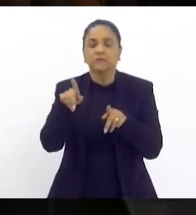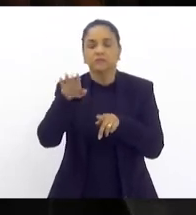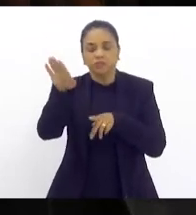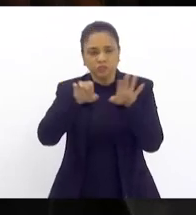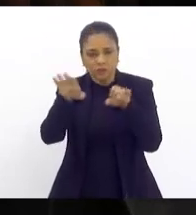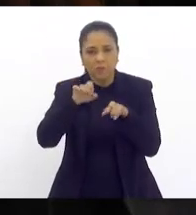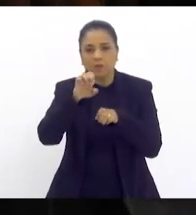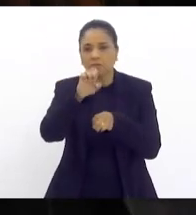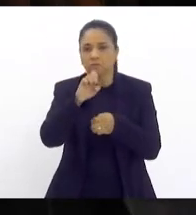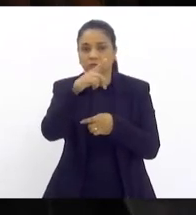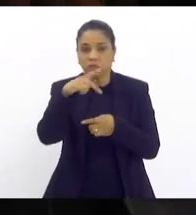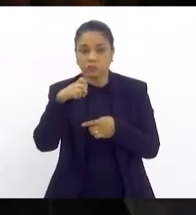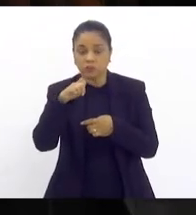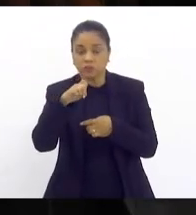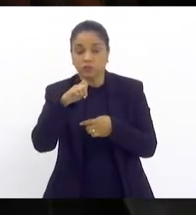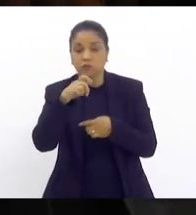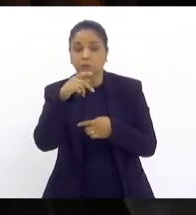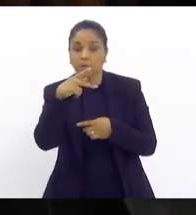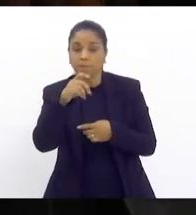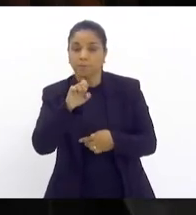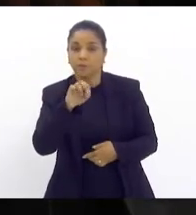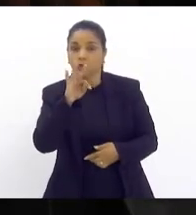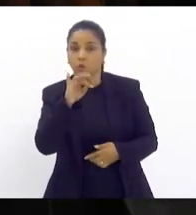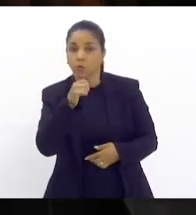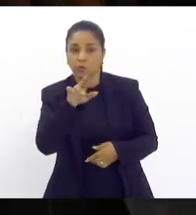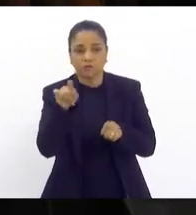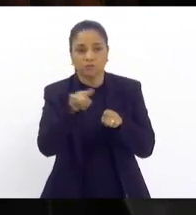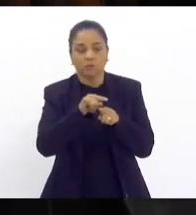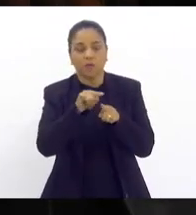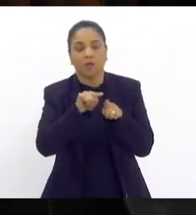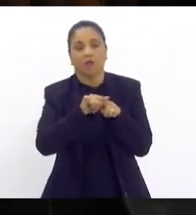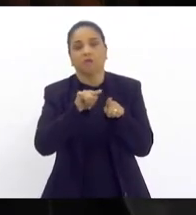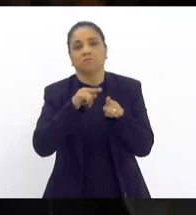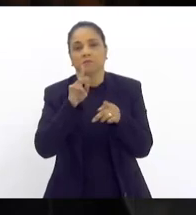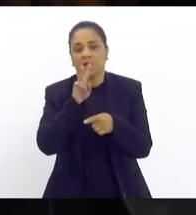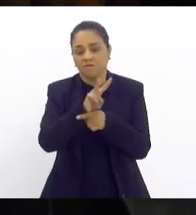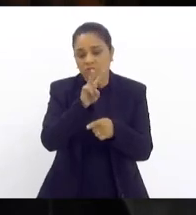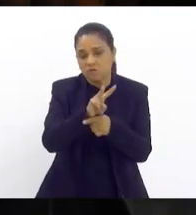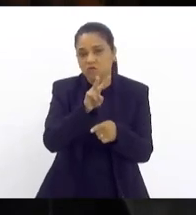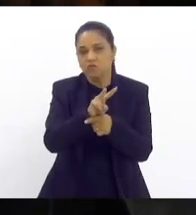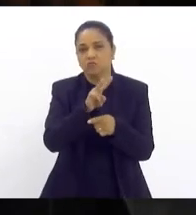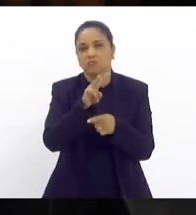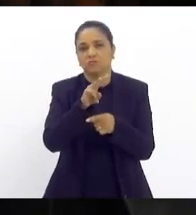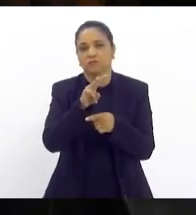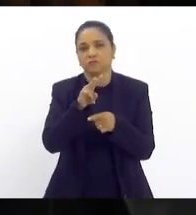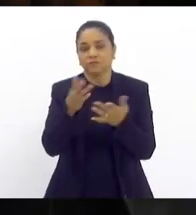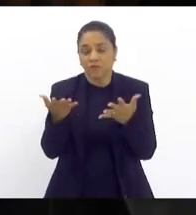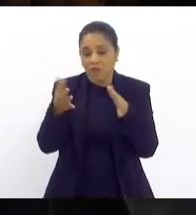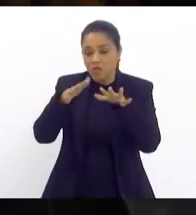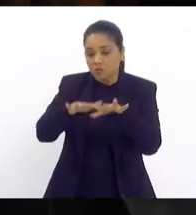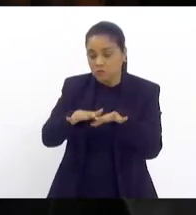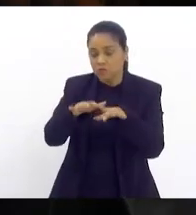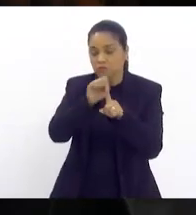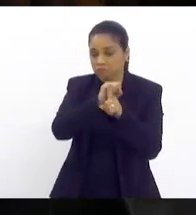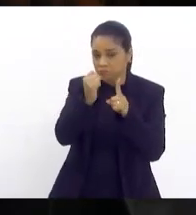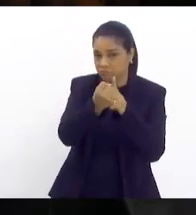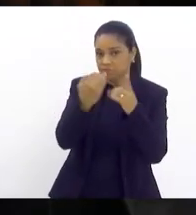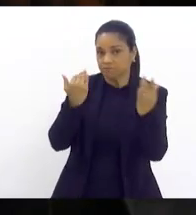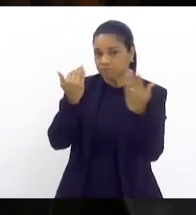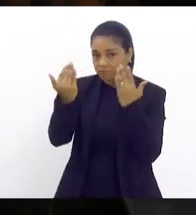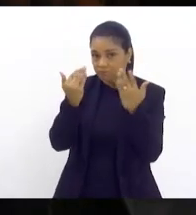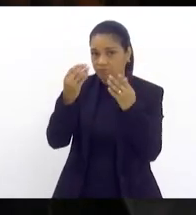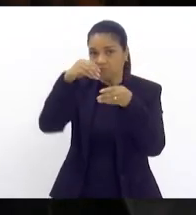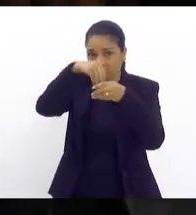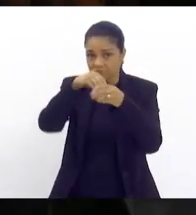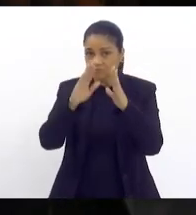com essas duas medidas a convocação dos inspetores e a inclusão dos assistentes sociais e psicólogos nas